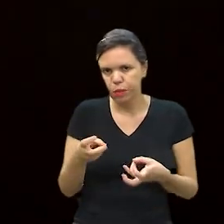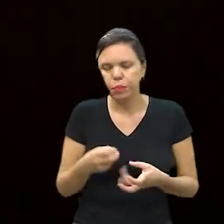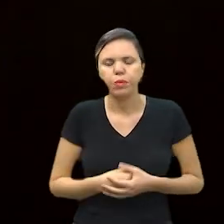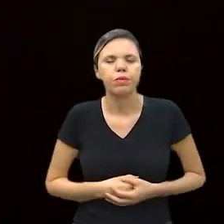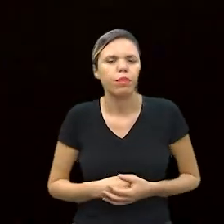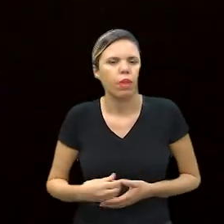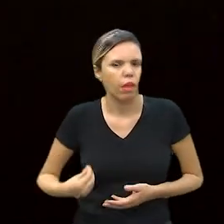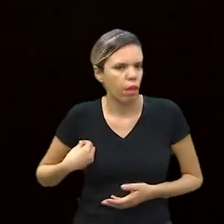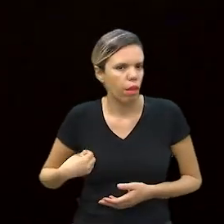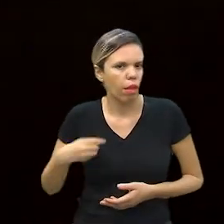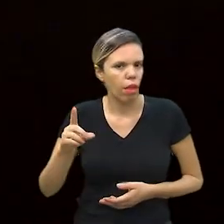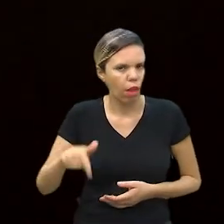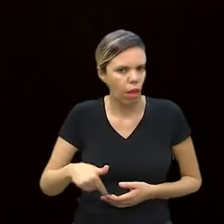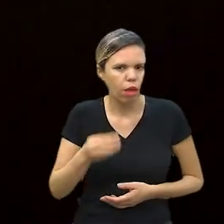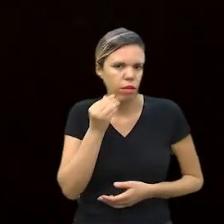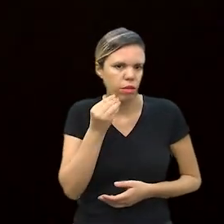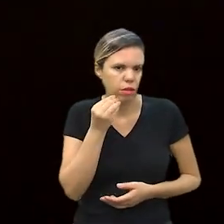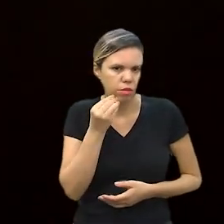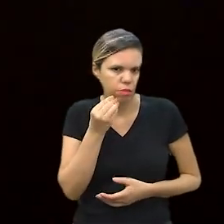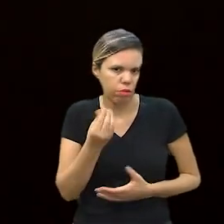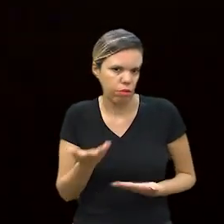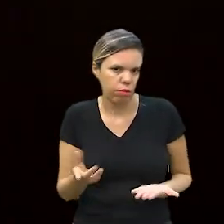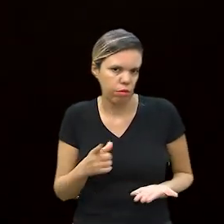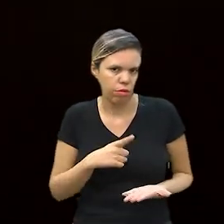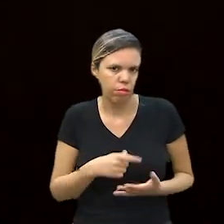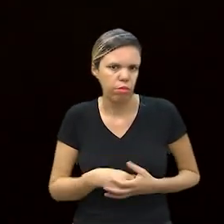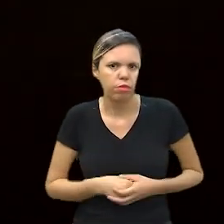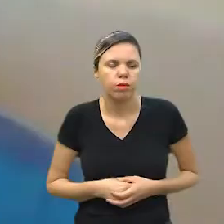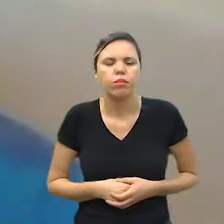percebendo que existe esse nicho de mercado?